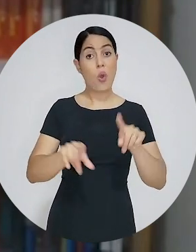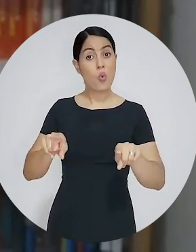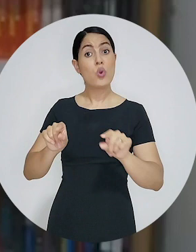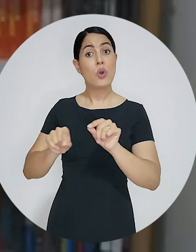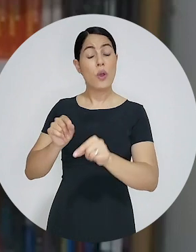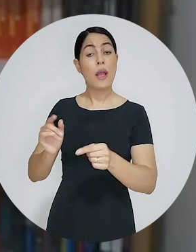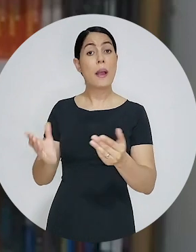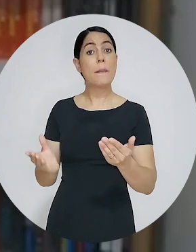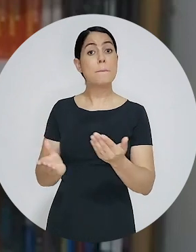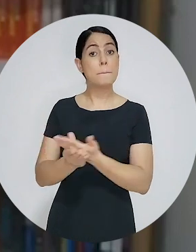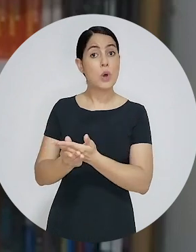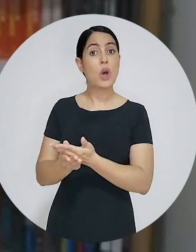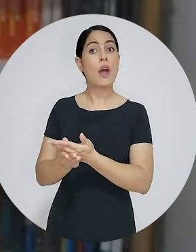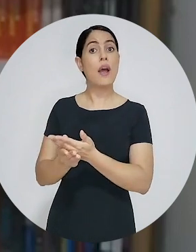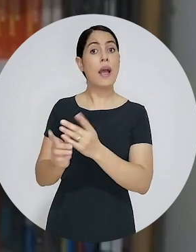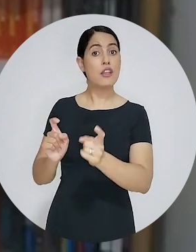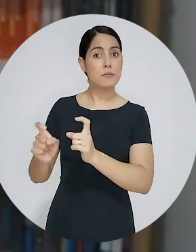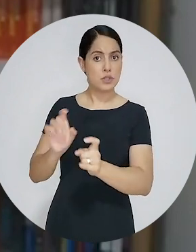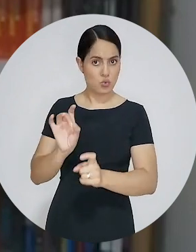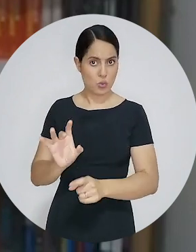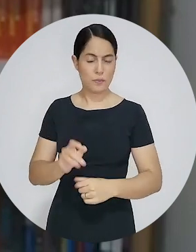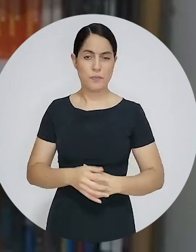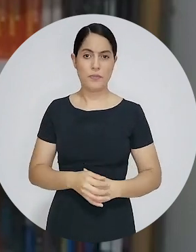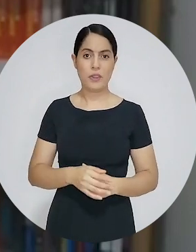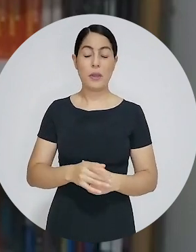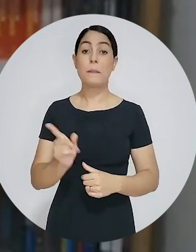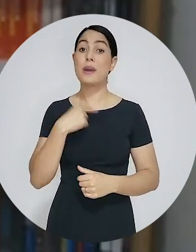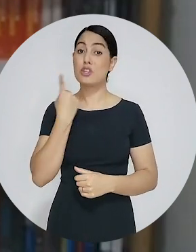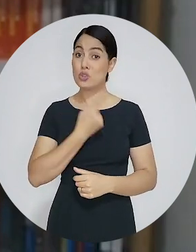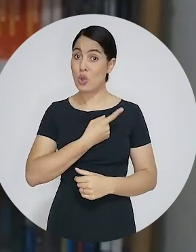na esfera administrativa, isso mostra uma certa